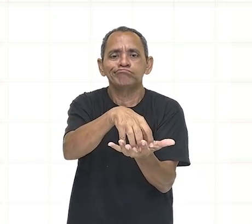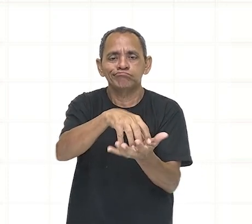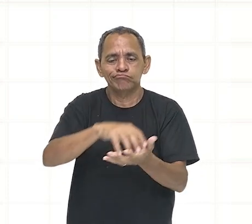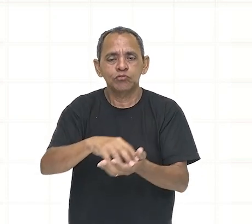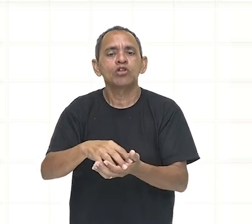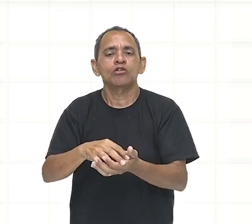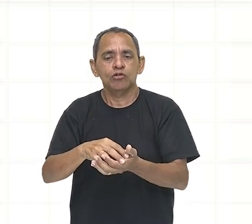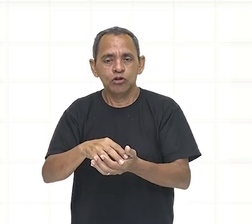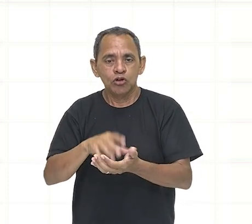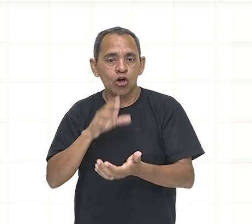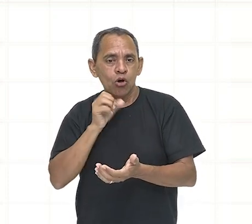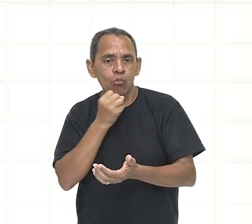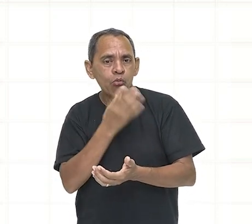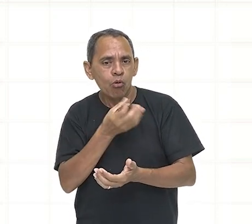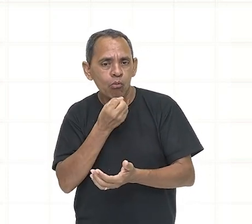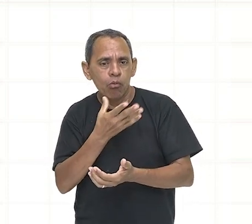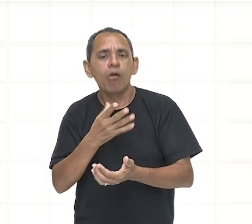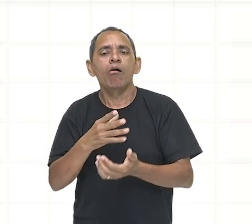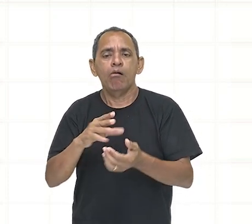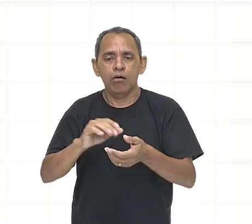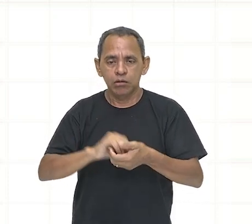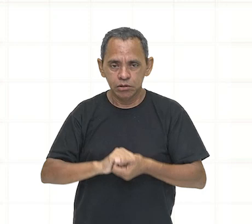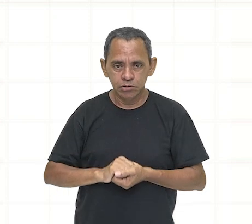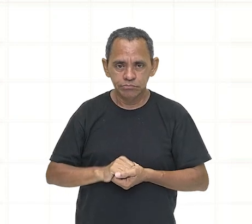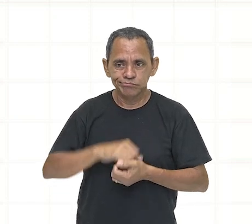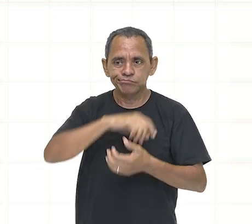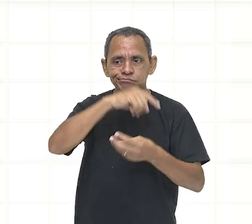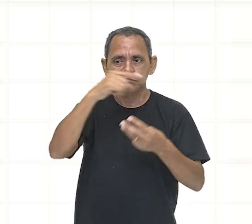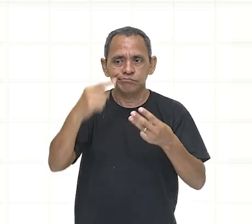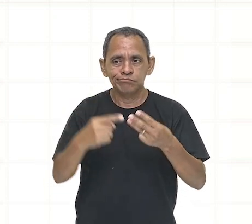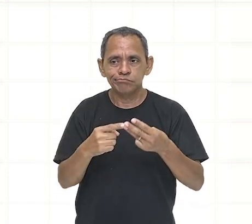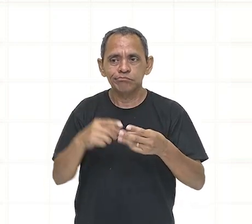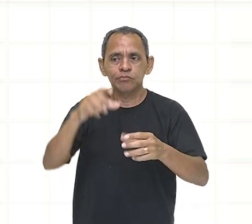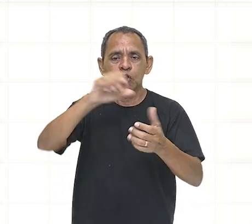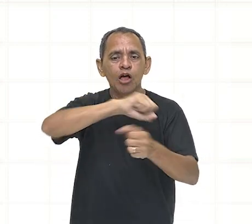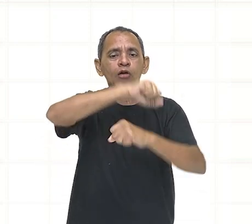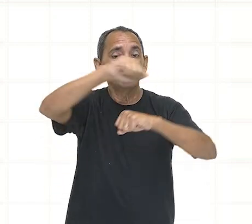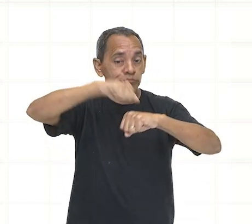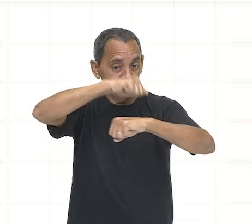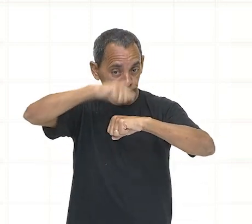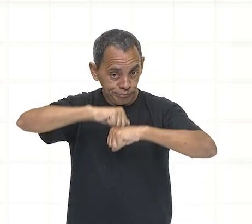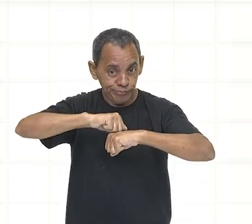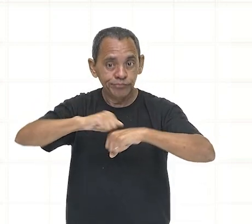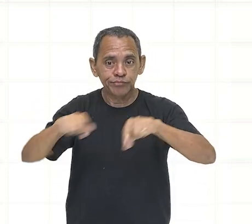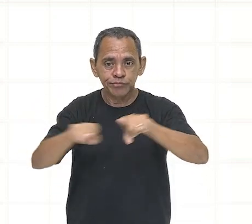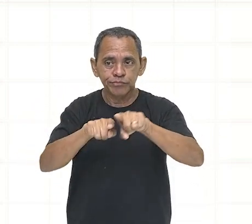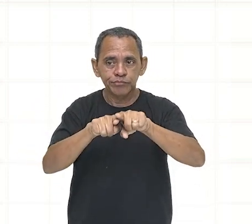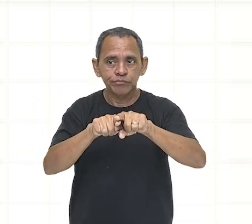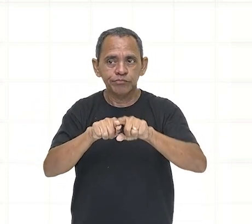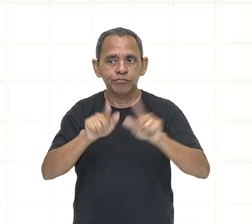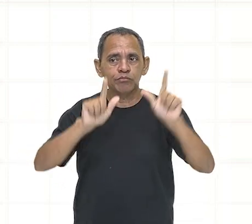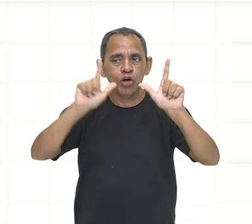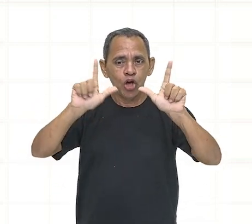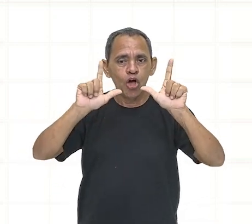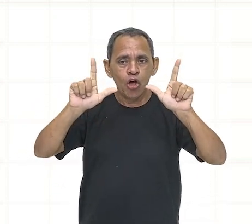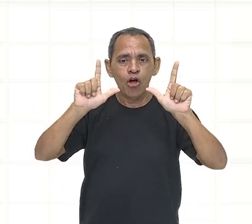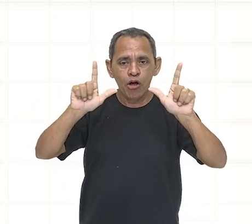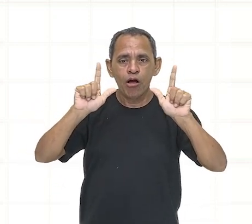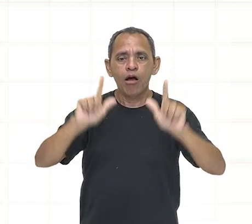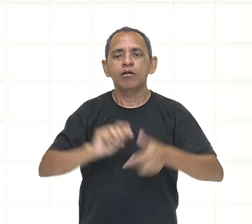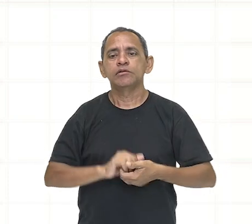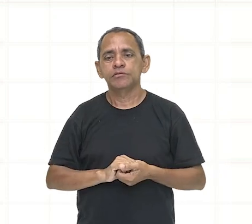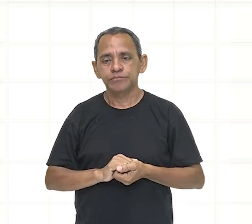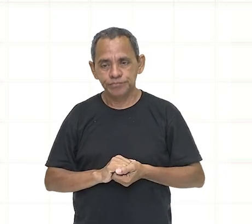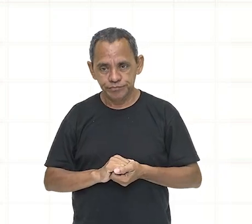Kong, Singapura e Tóquio, que desempenham um papel crucial, substancial, no setor